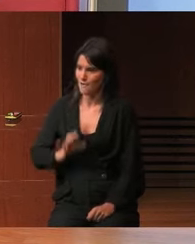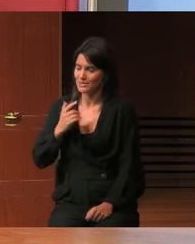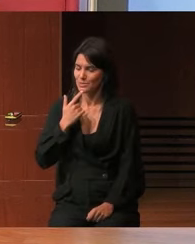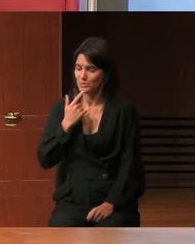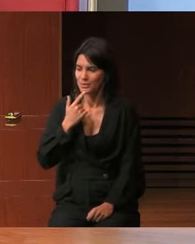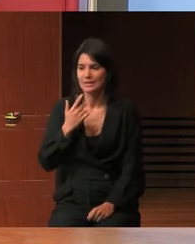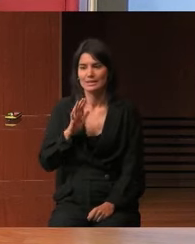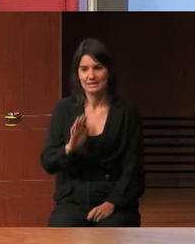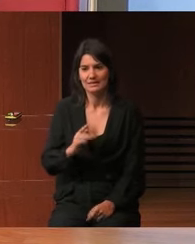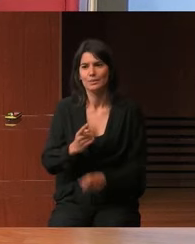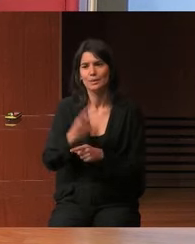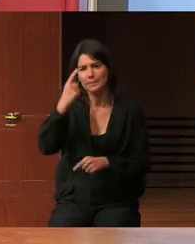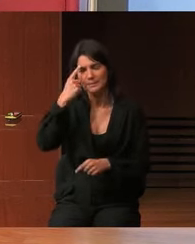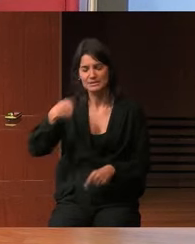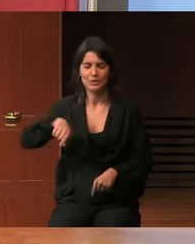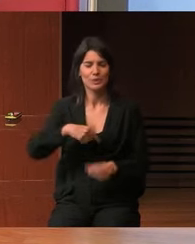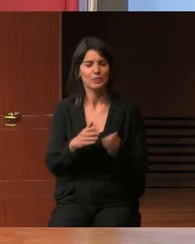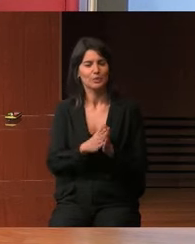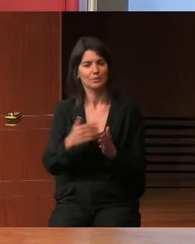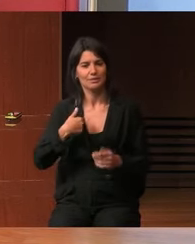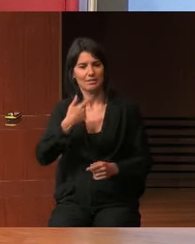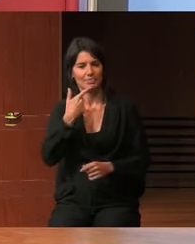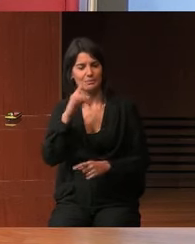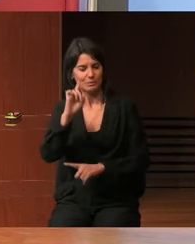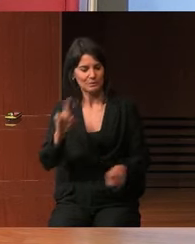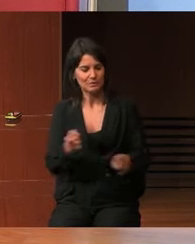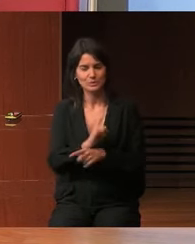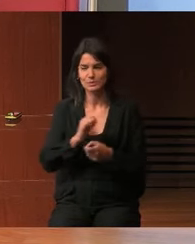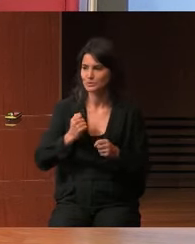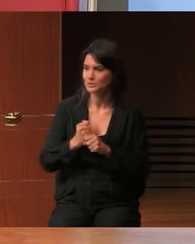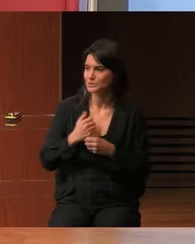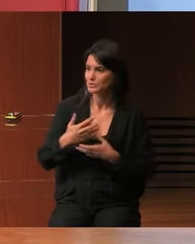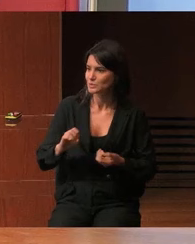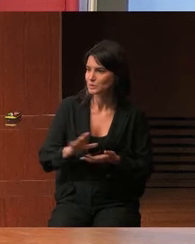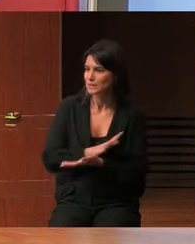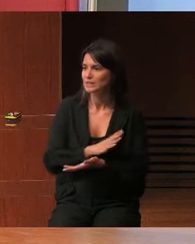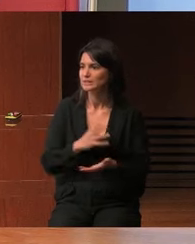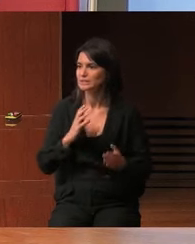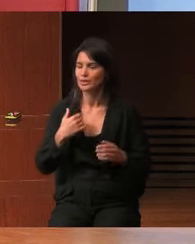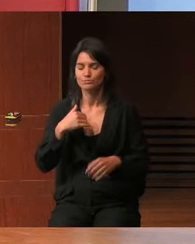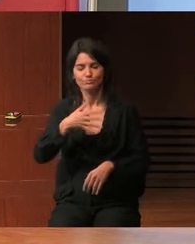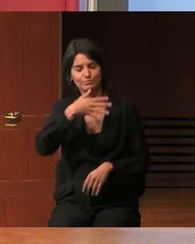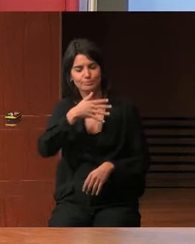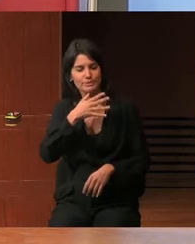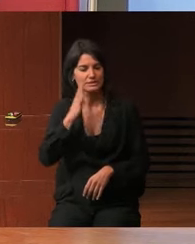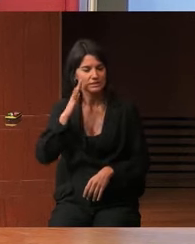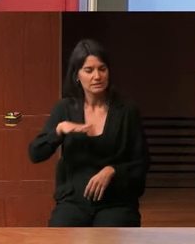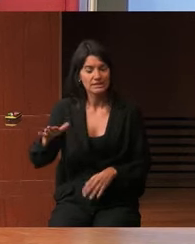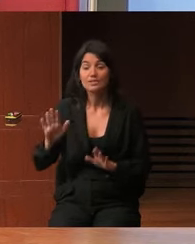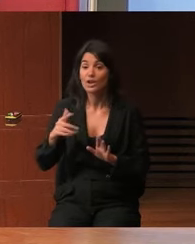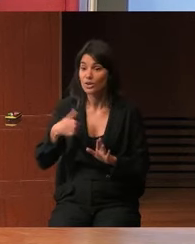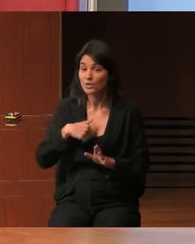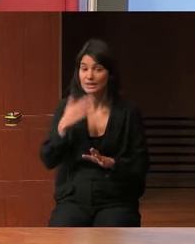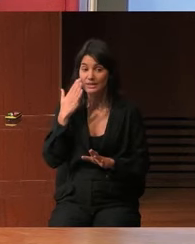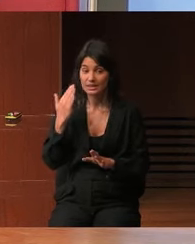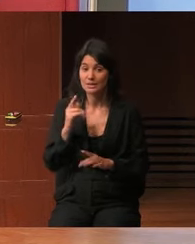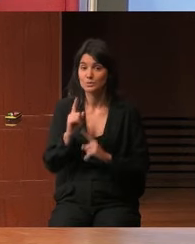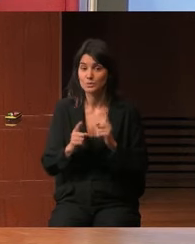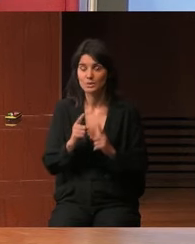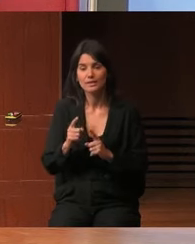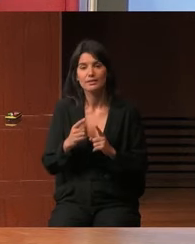pensamos que somos todos professores, ou jornalistas, ou comunicadores de ciência e por aí fora, porque o que nós fazemos, ou o que nós tentamos fazer muitas vezes,